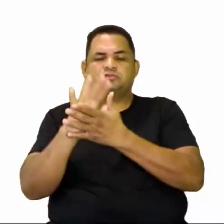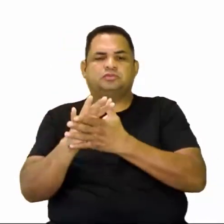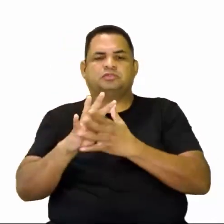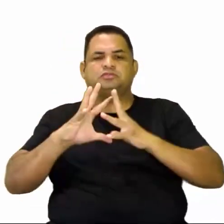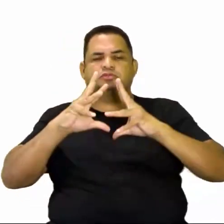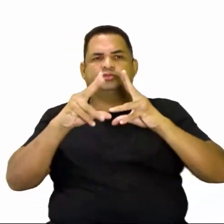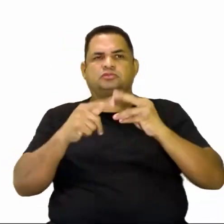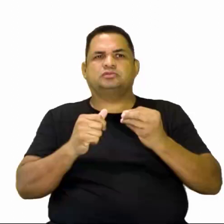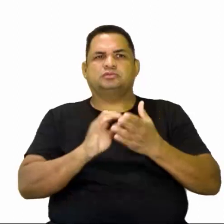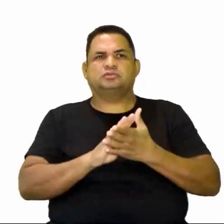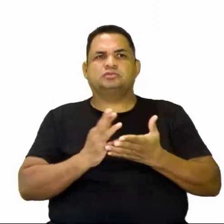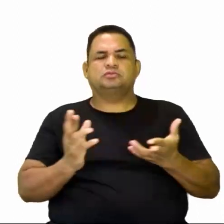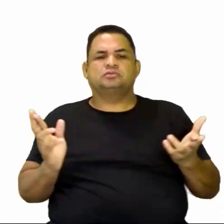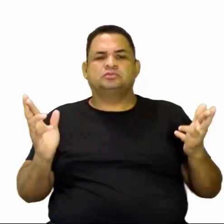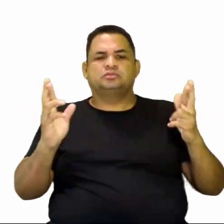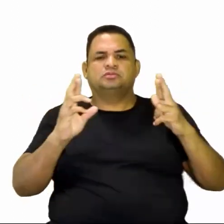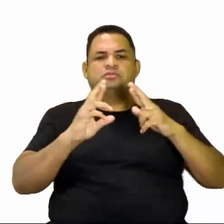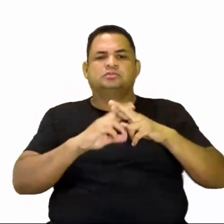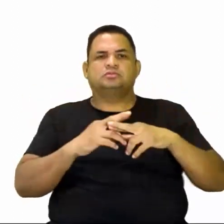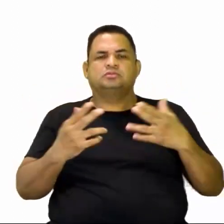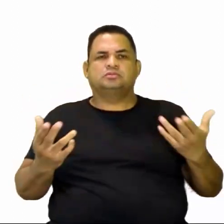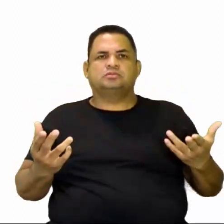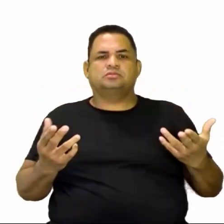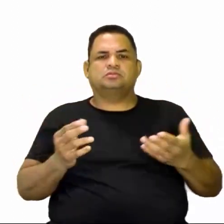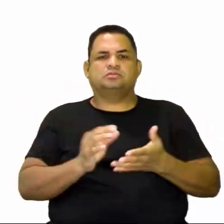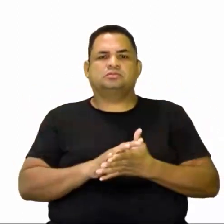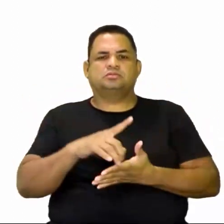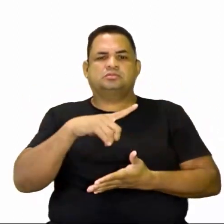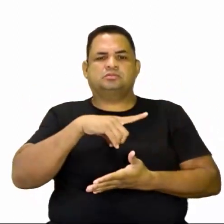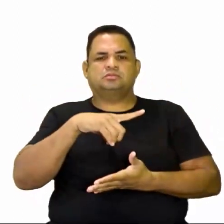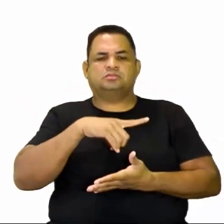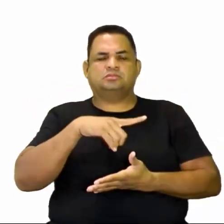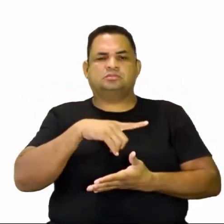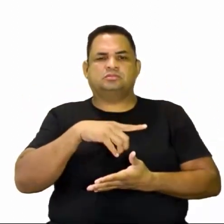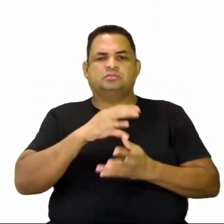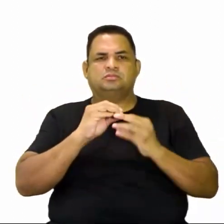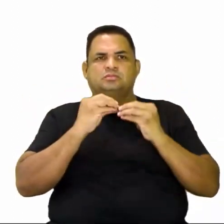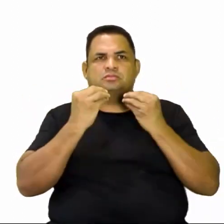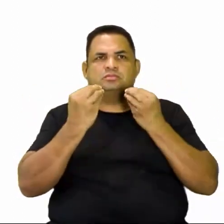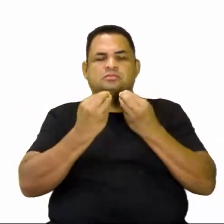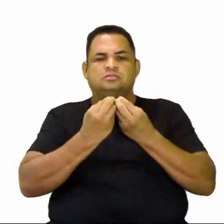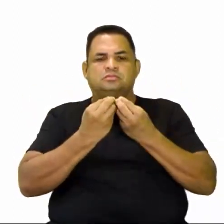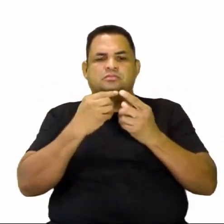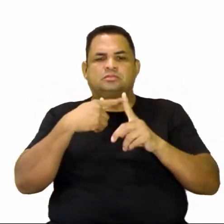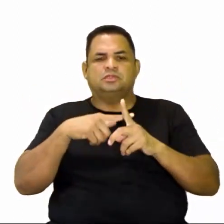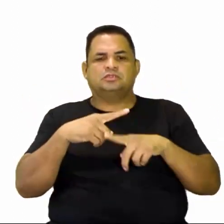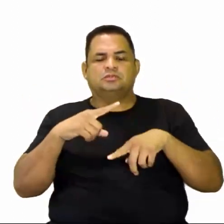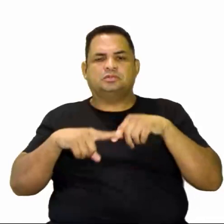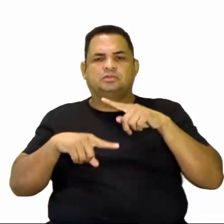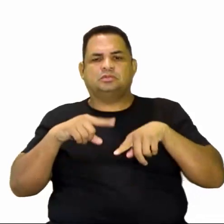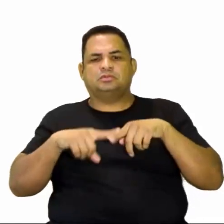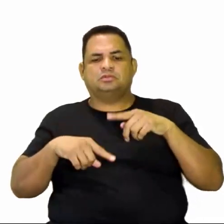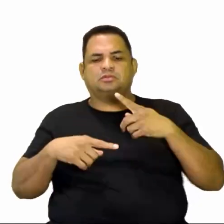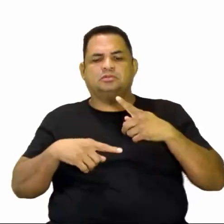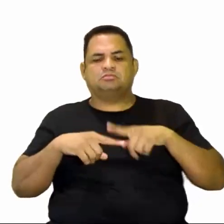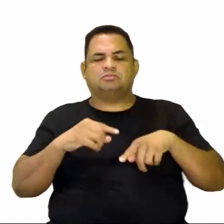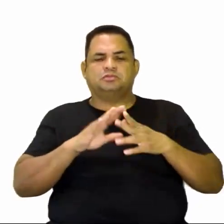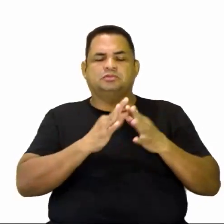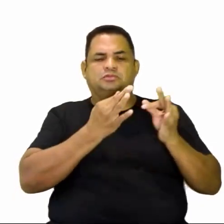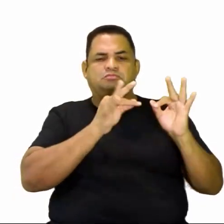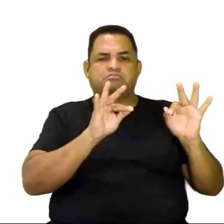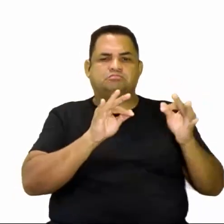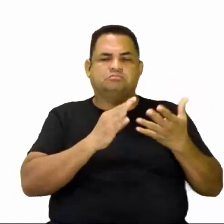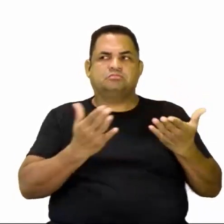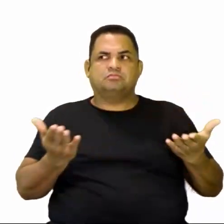geral. E essa reação, você tem substâncias compostas e produto simples e uma